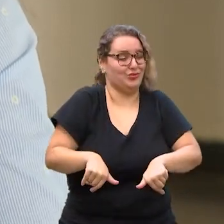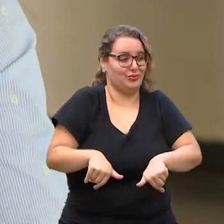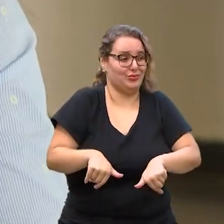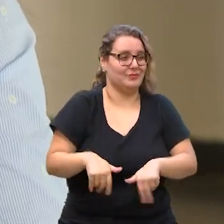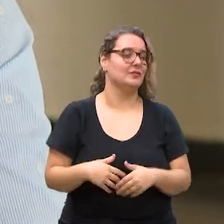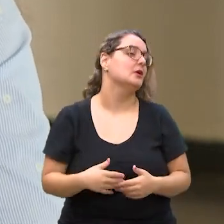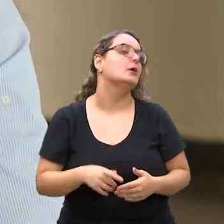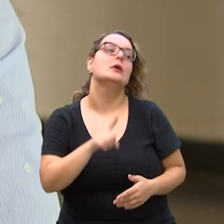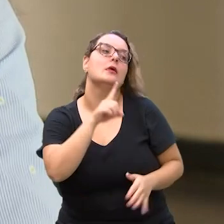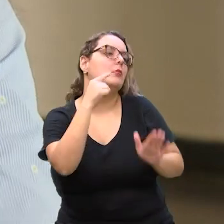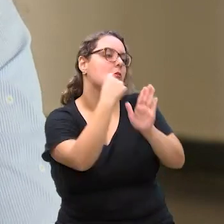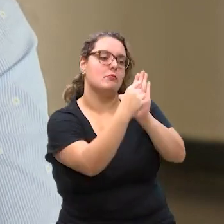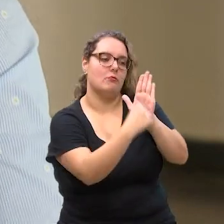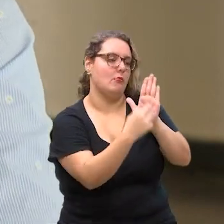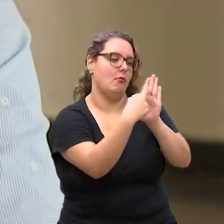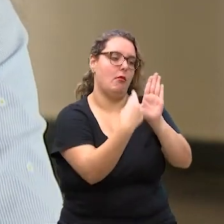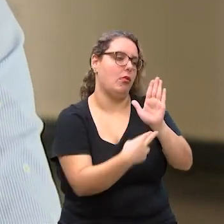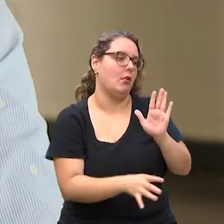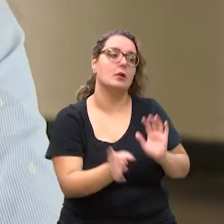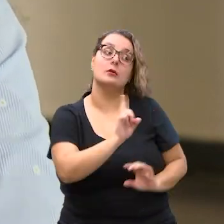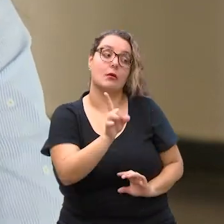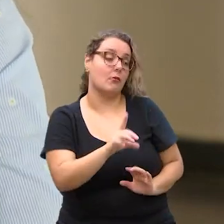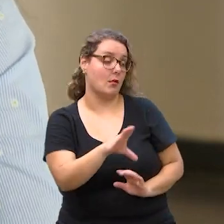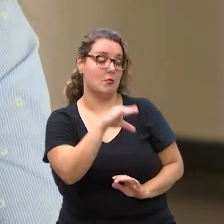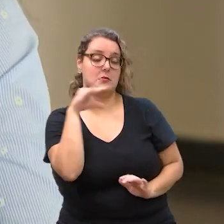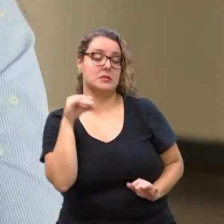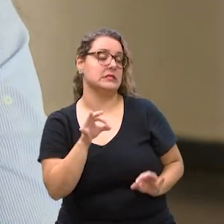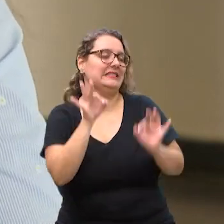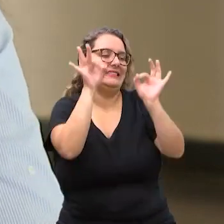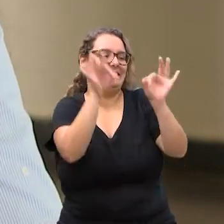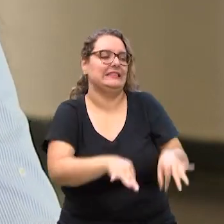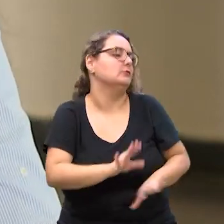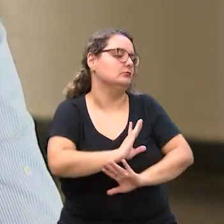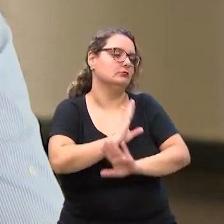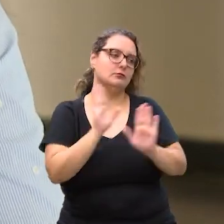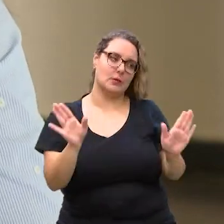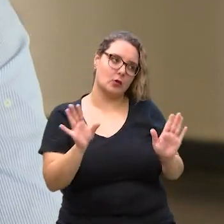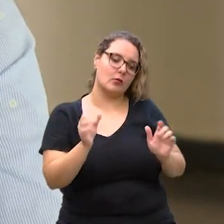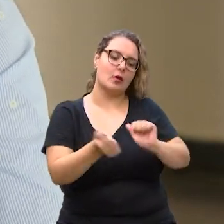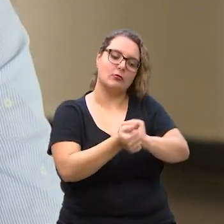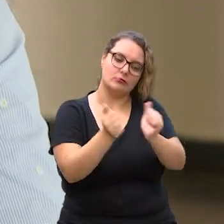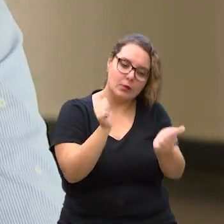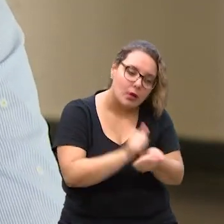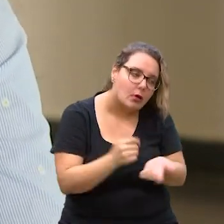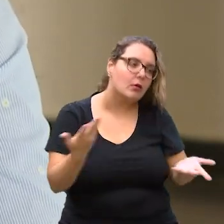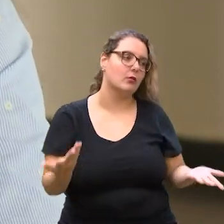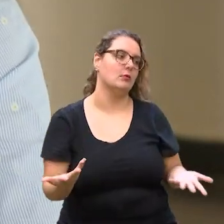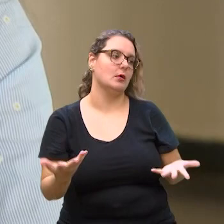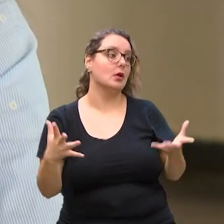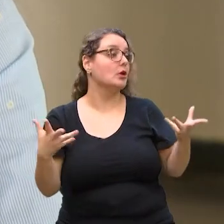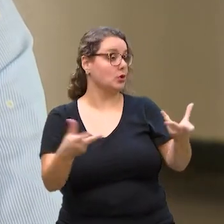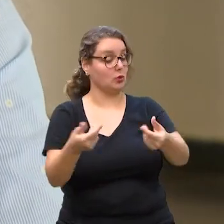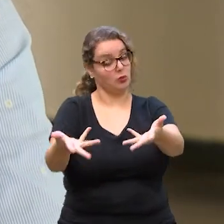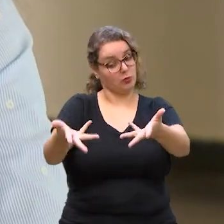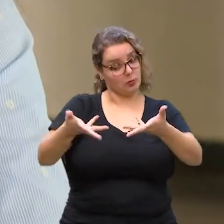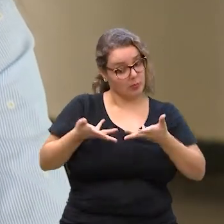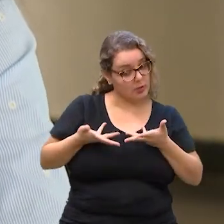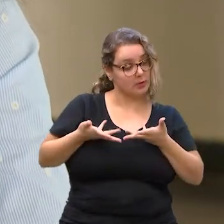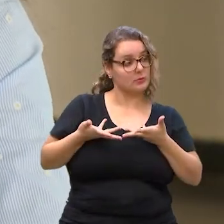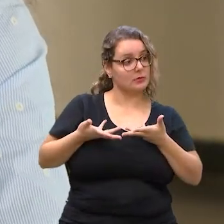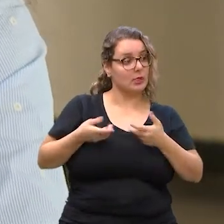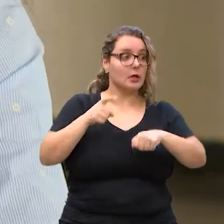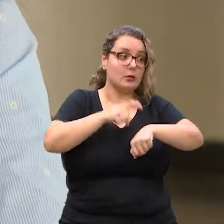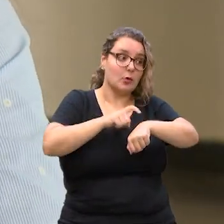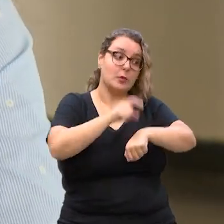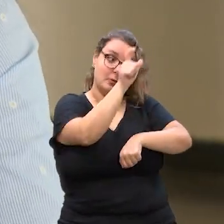Então, não é uma receita de bolo, não é uma ciência exata, a gente vai adaptando conforme as necessidades e as demandas que são apresentadas para a